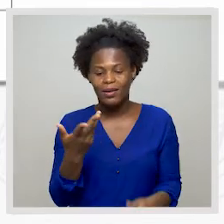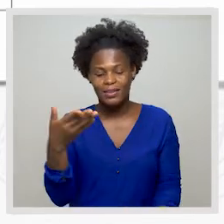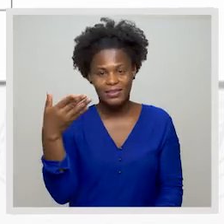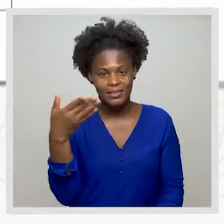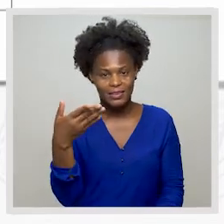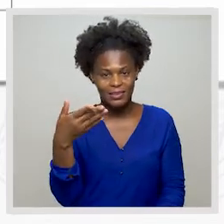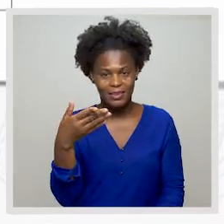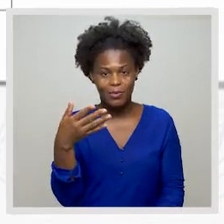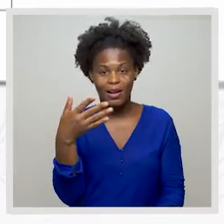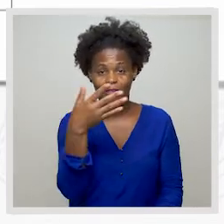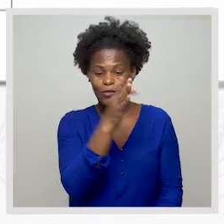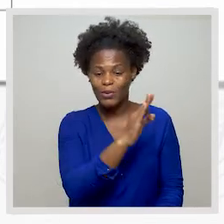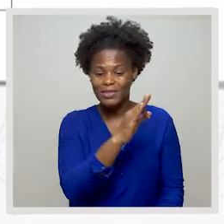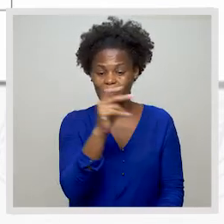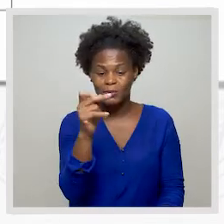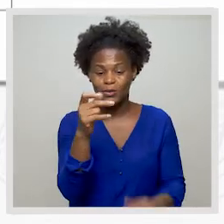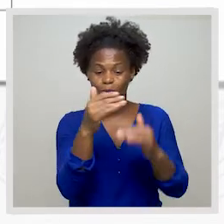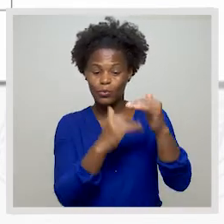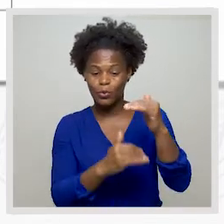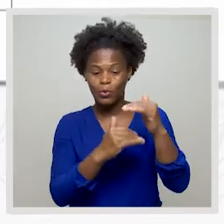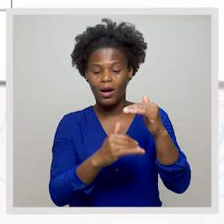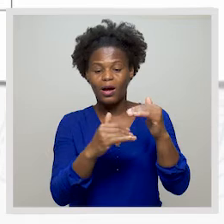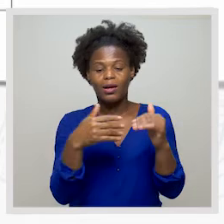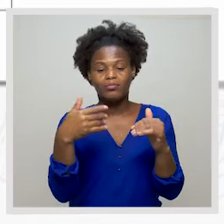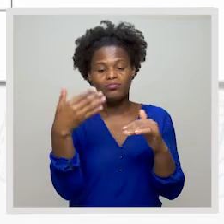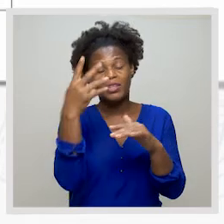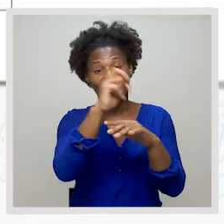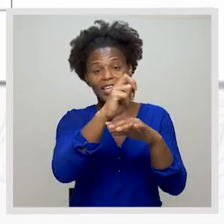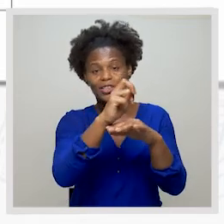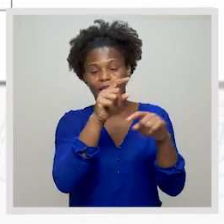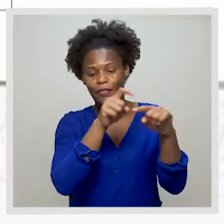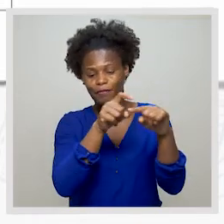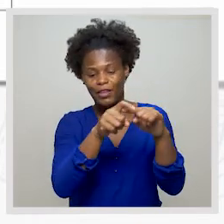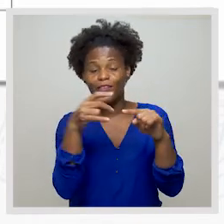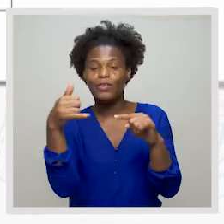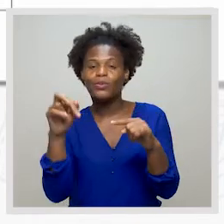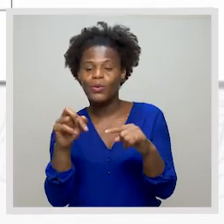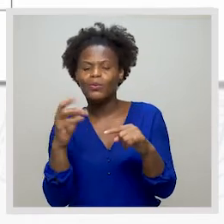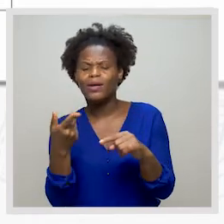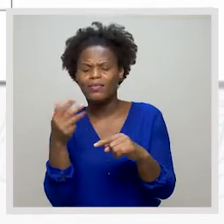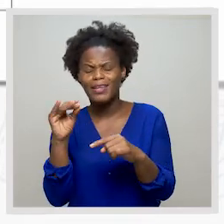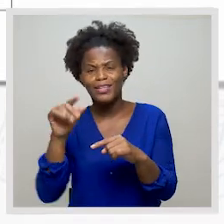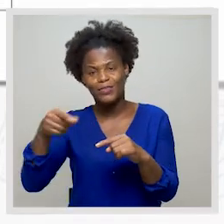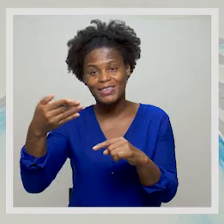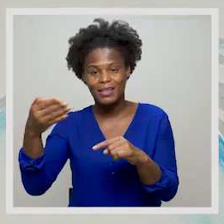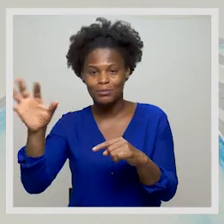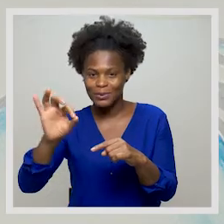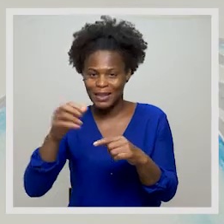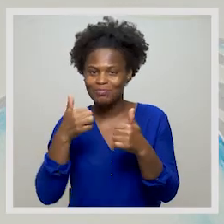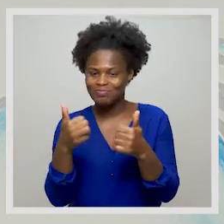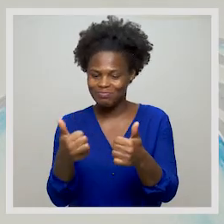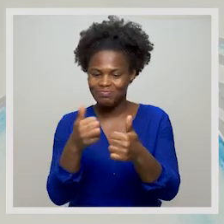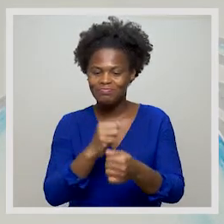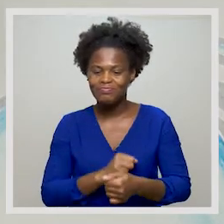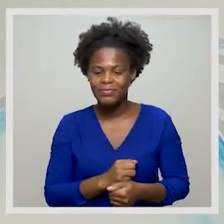é a frequência absoluta sobre o total de dados. Quanto é que deu? 10,7%.